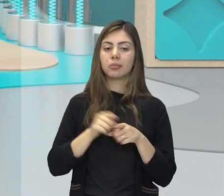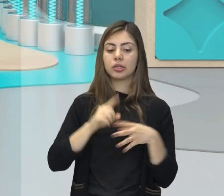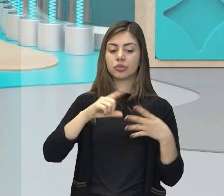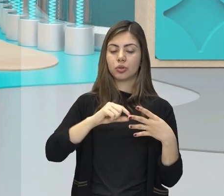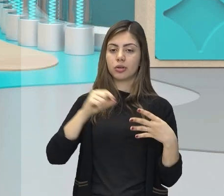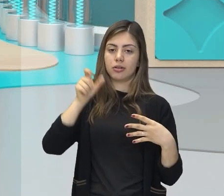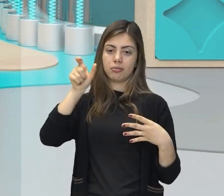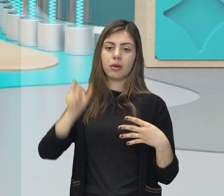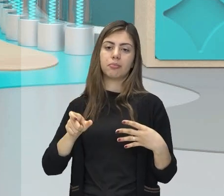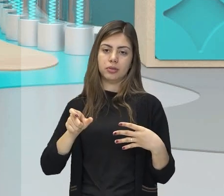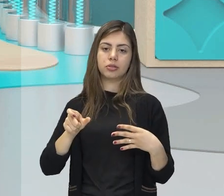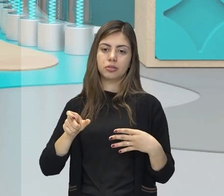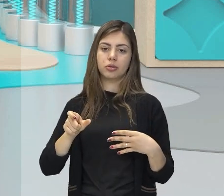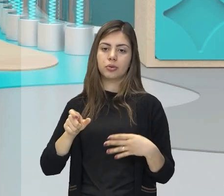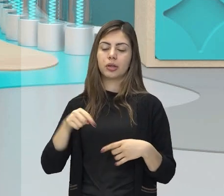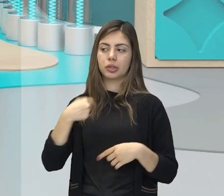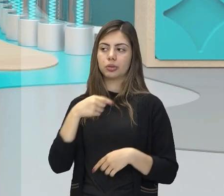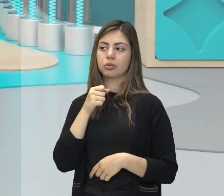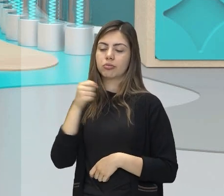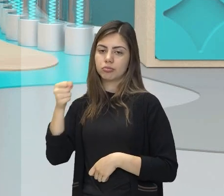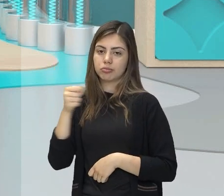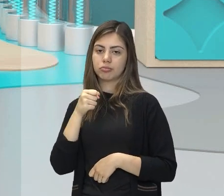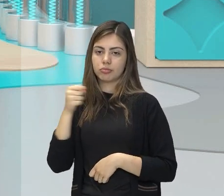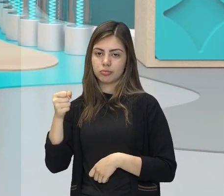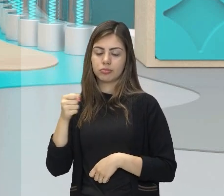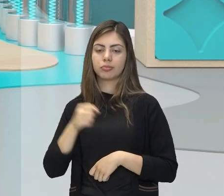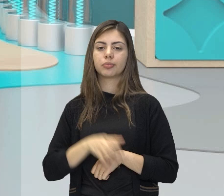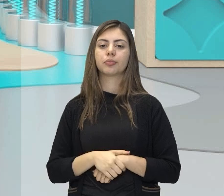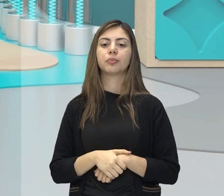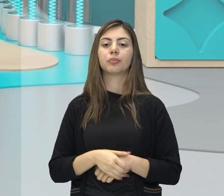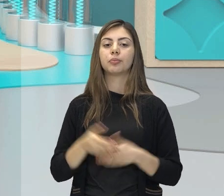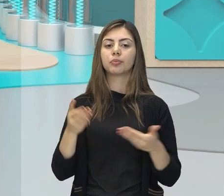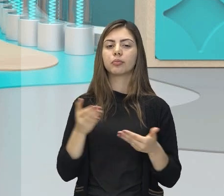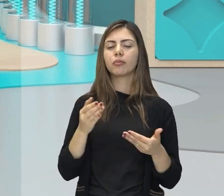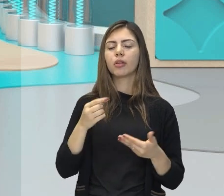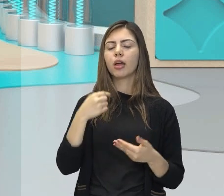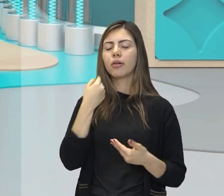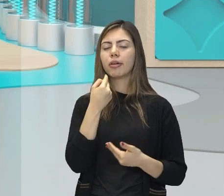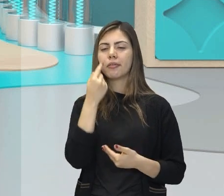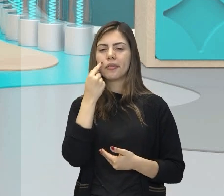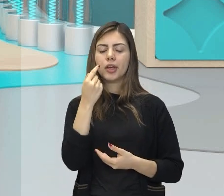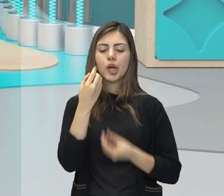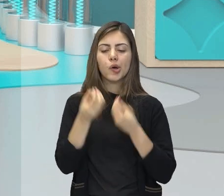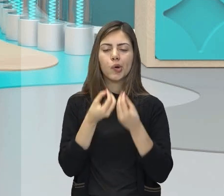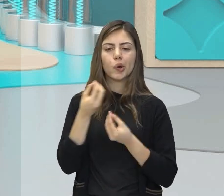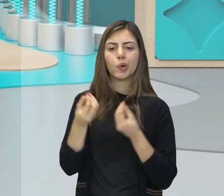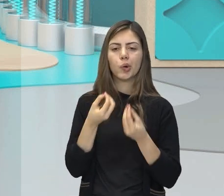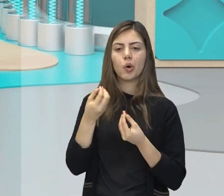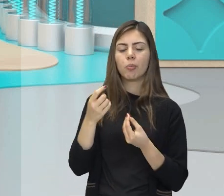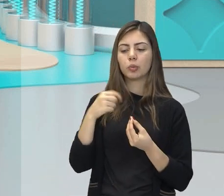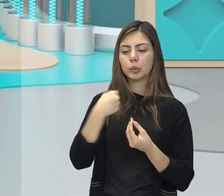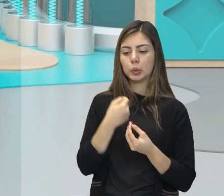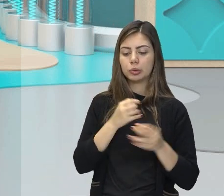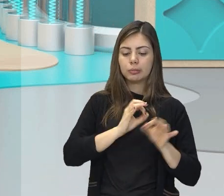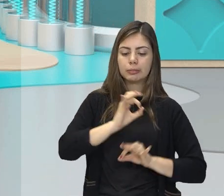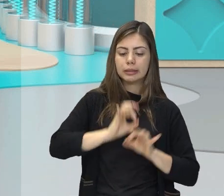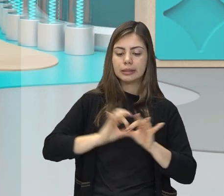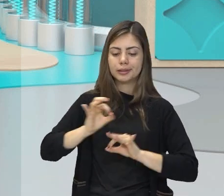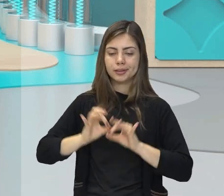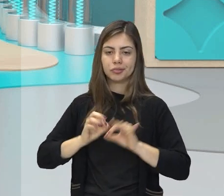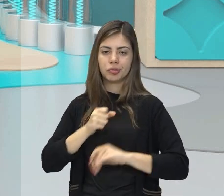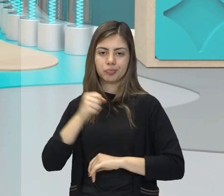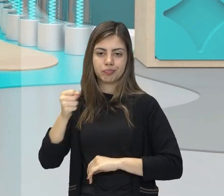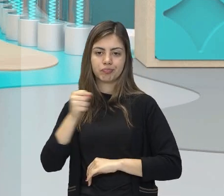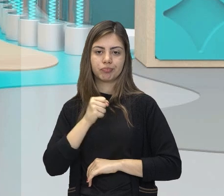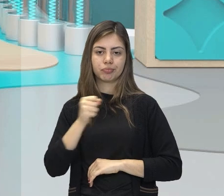que iremos acompanhar logo mais. E agora vamos entender como uma entrevista pode ser planejada, ok? Então,